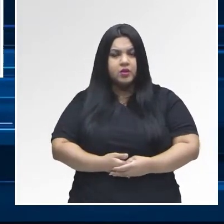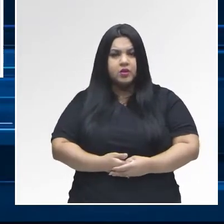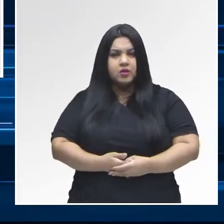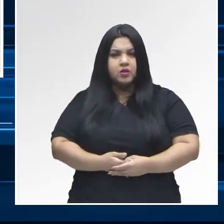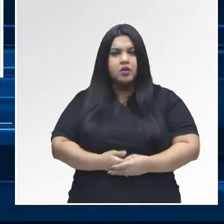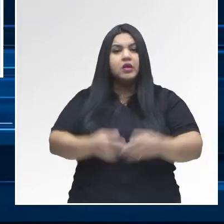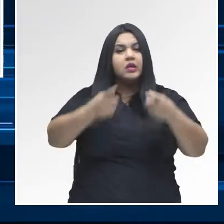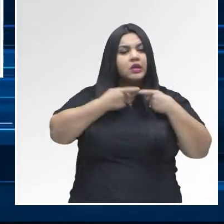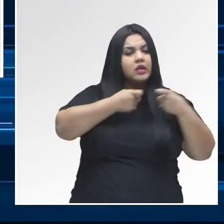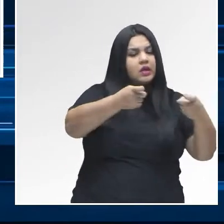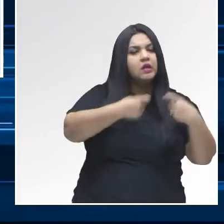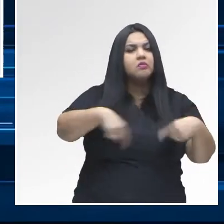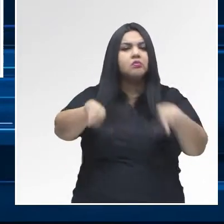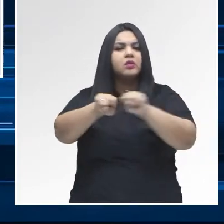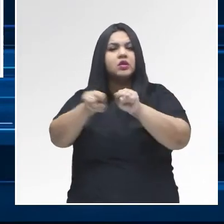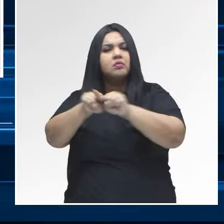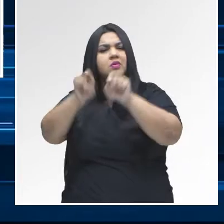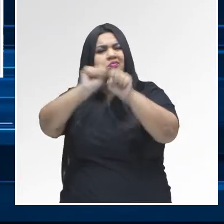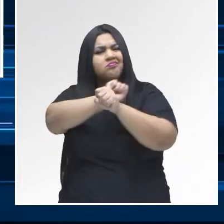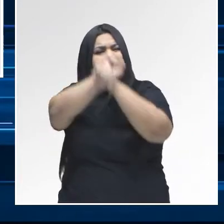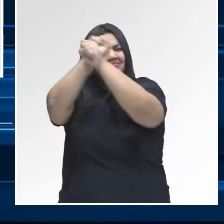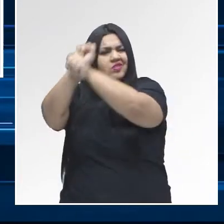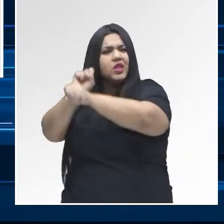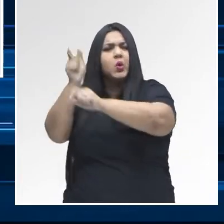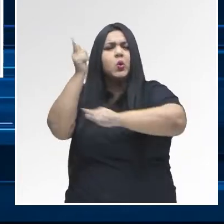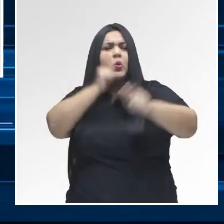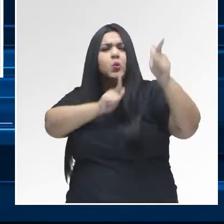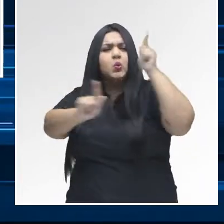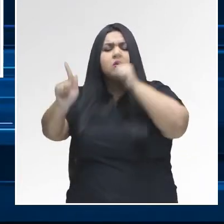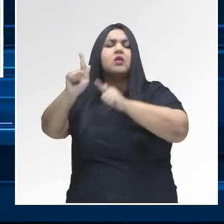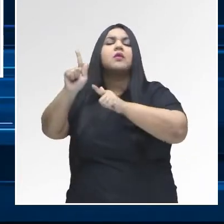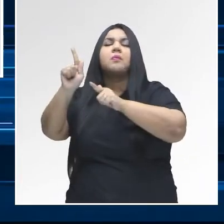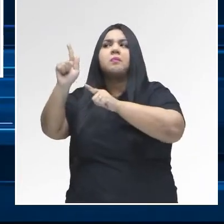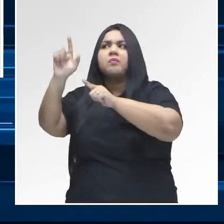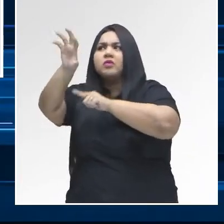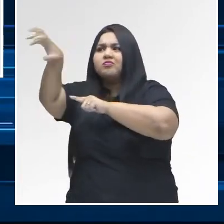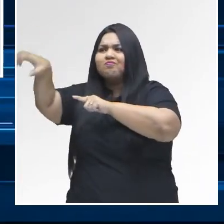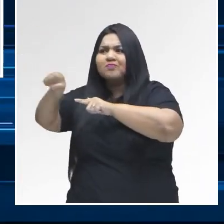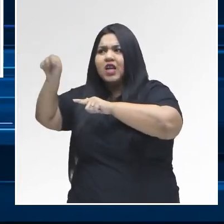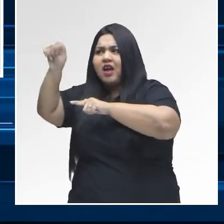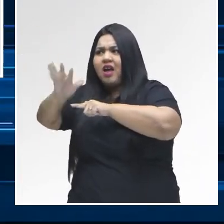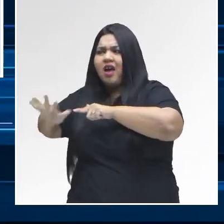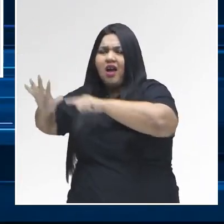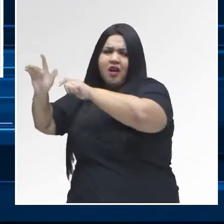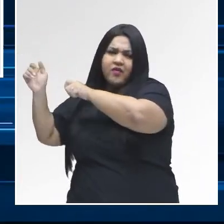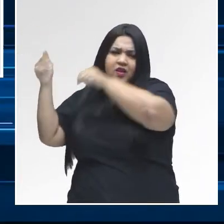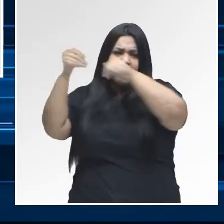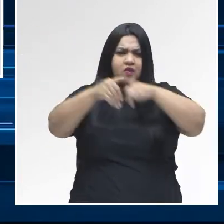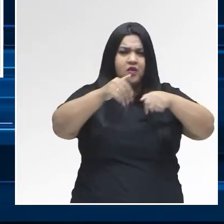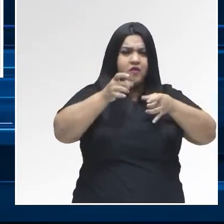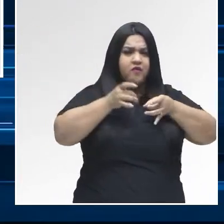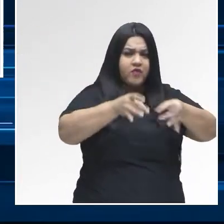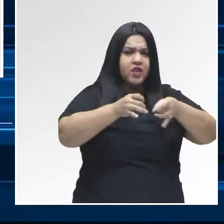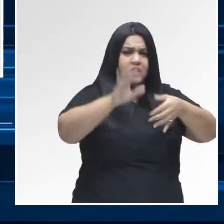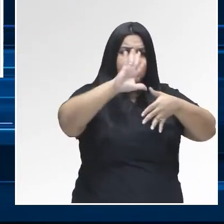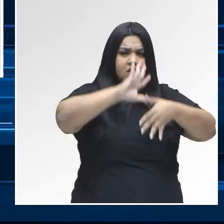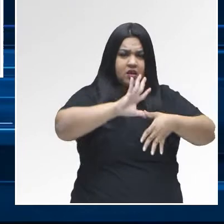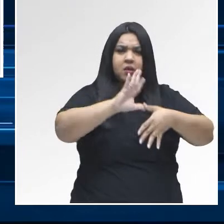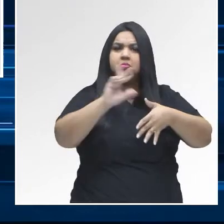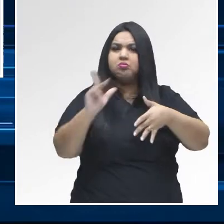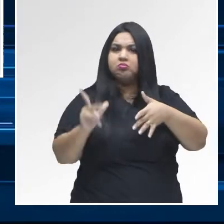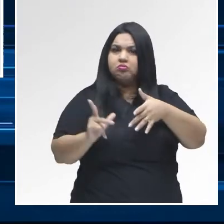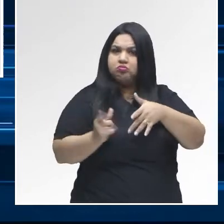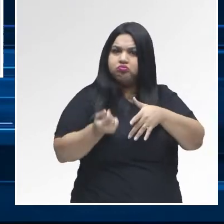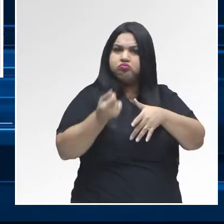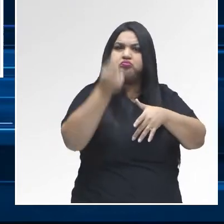Então, guerra e escravidão. Conseguir pessoas na África para vendê-las na América foi um negócio altamente lucrativo que durou mais de